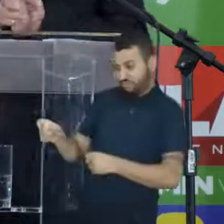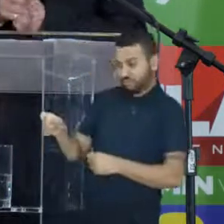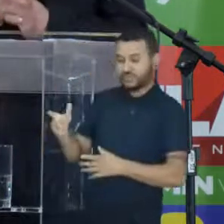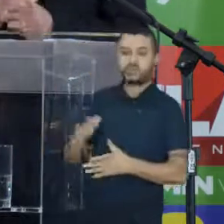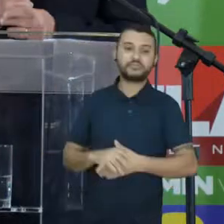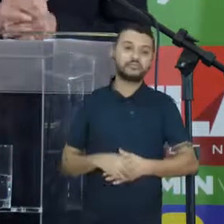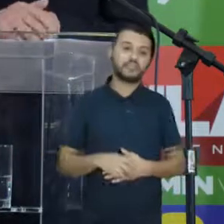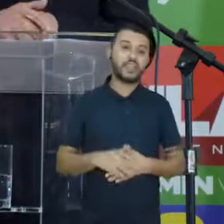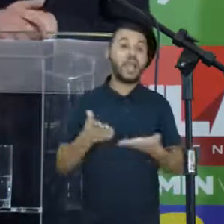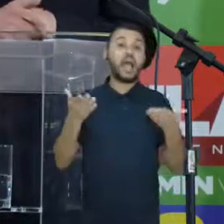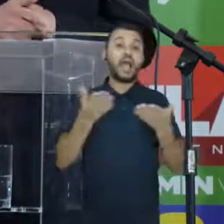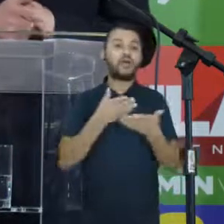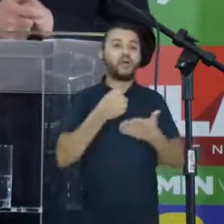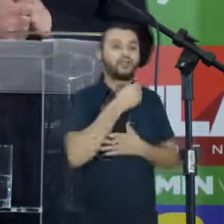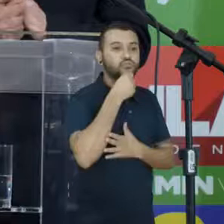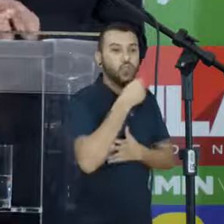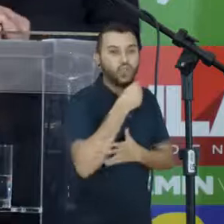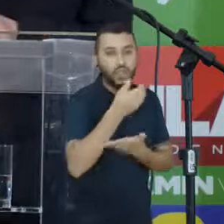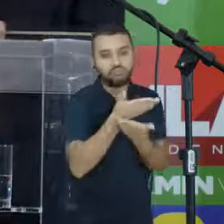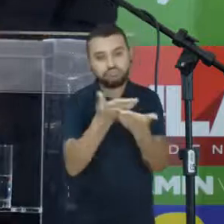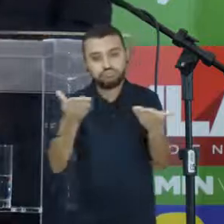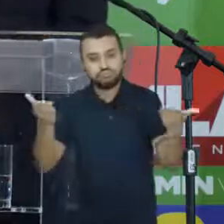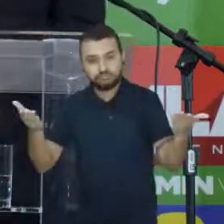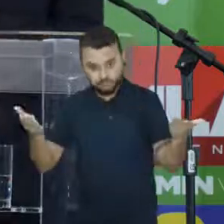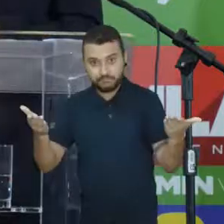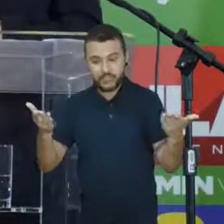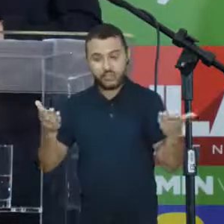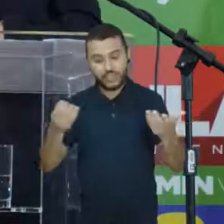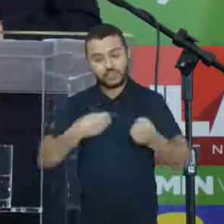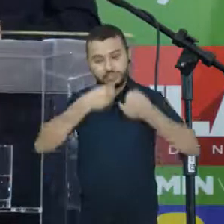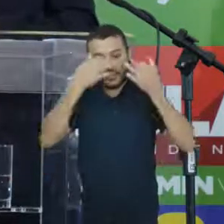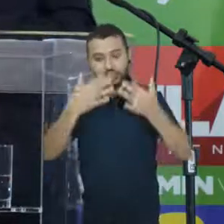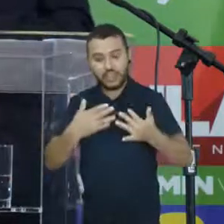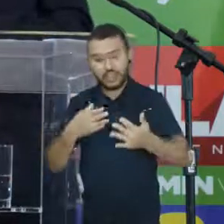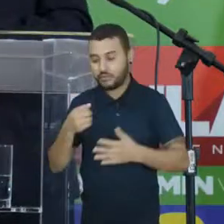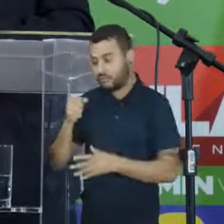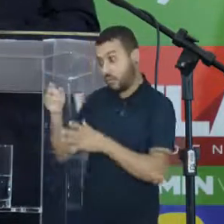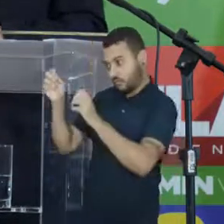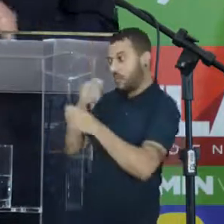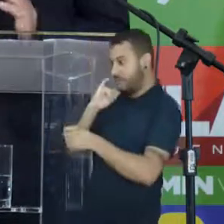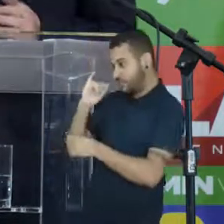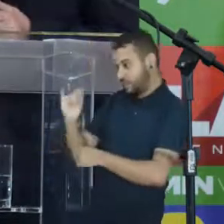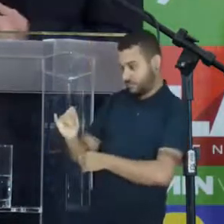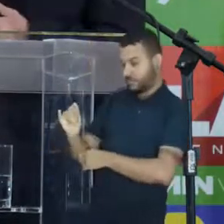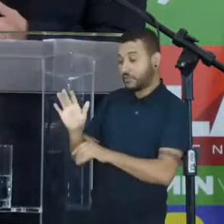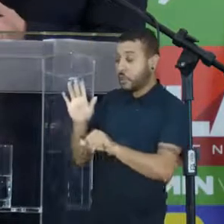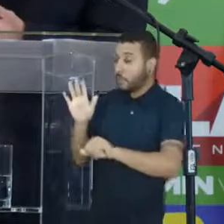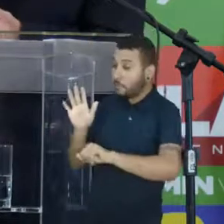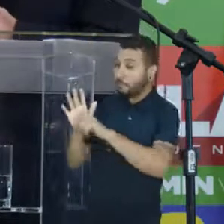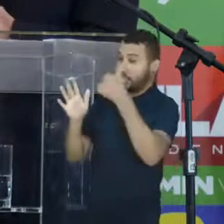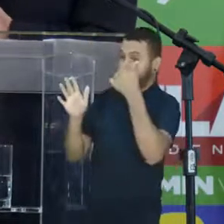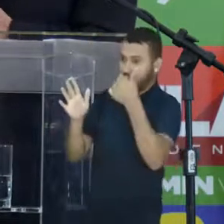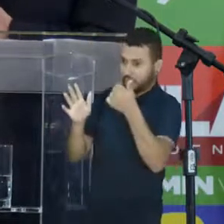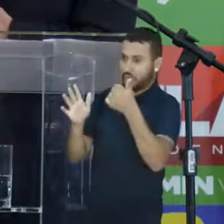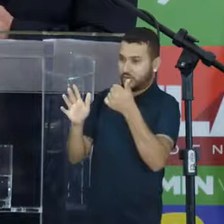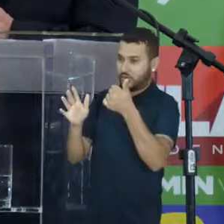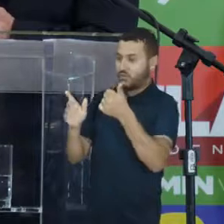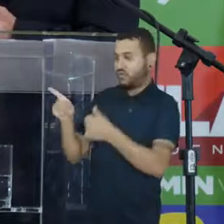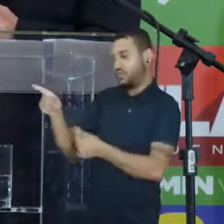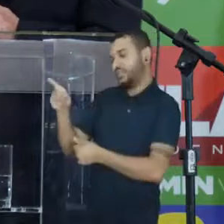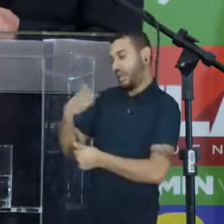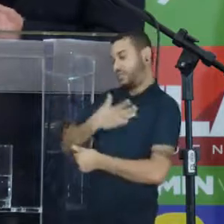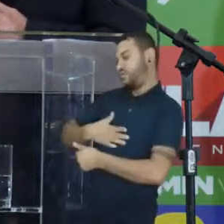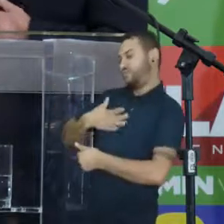da imprensa brasileira, dizer a você, Simone, primeiro, a grandeza da tua participação nessas